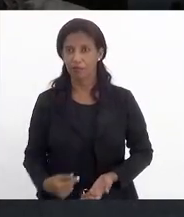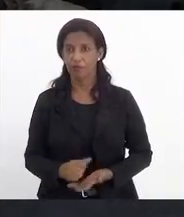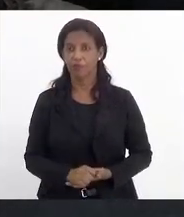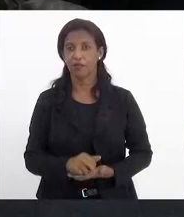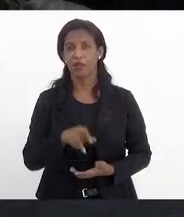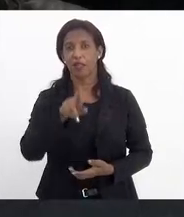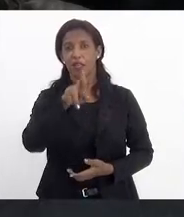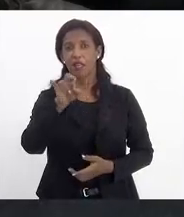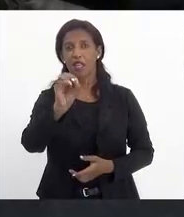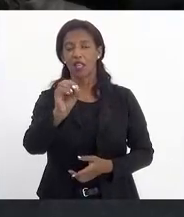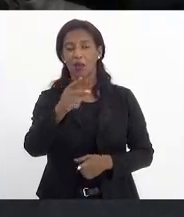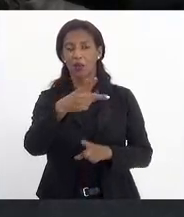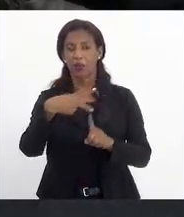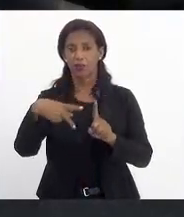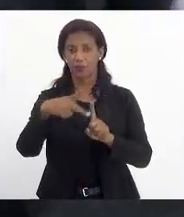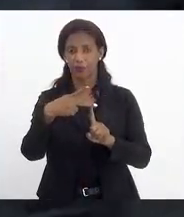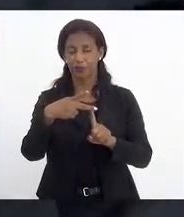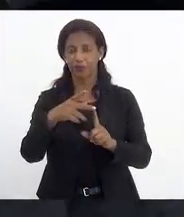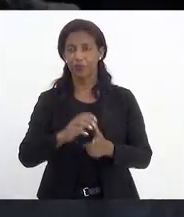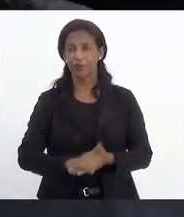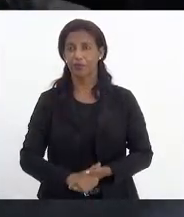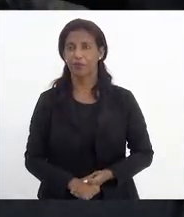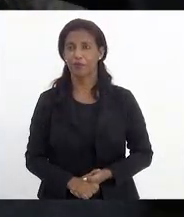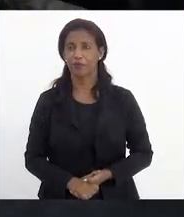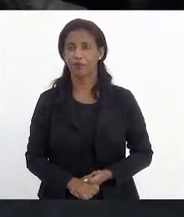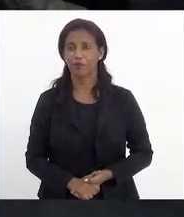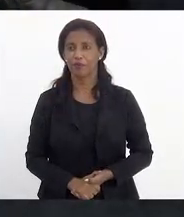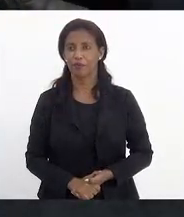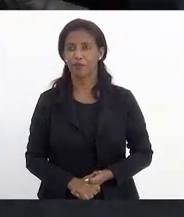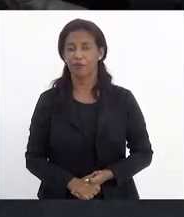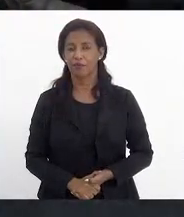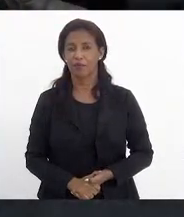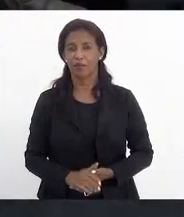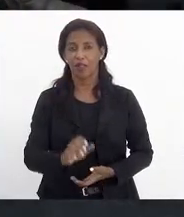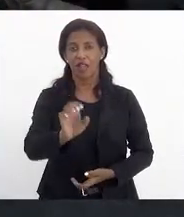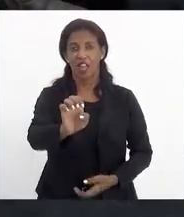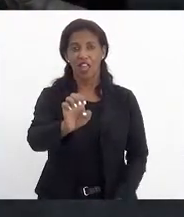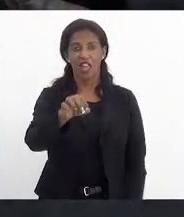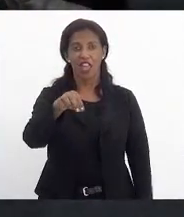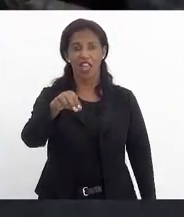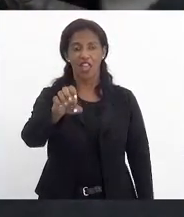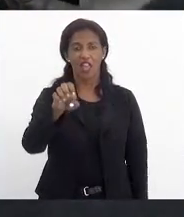Rio Previdência está expropriando